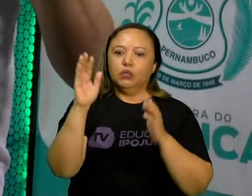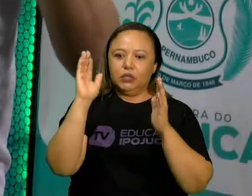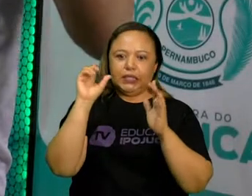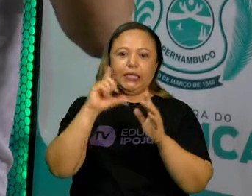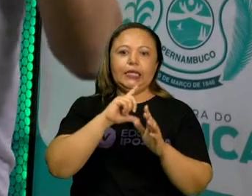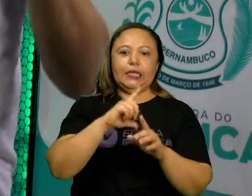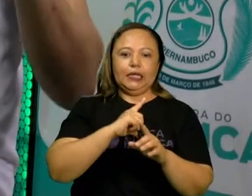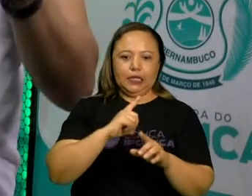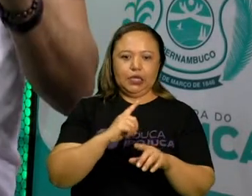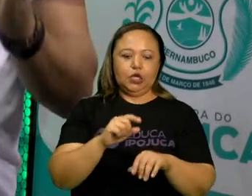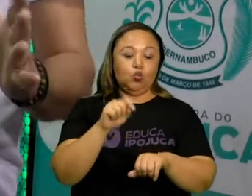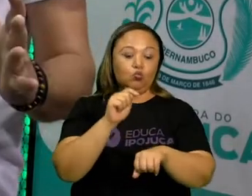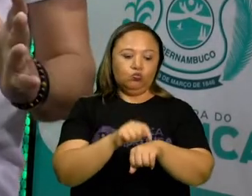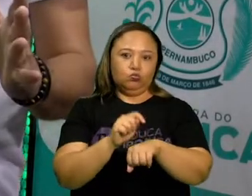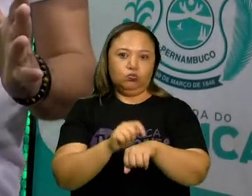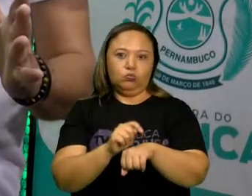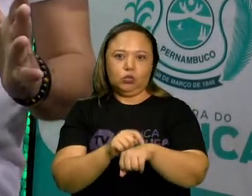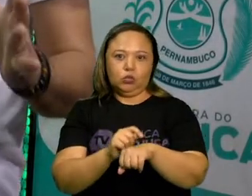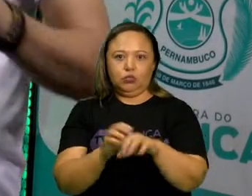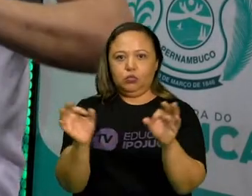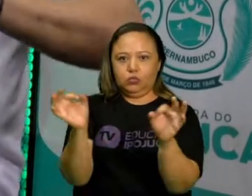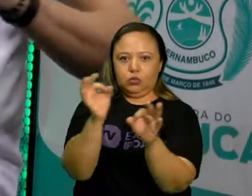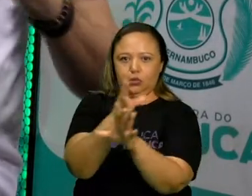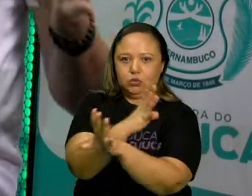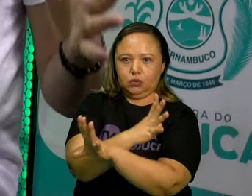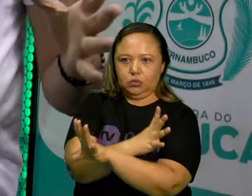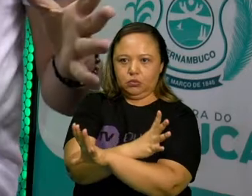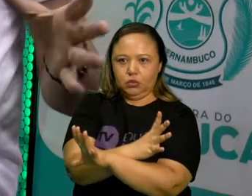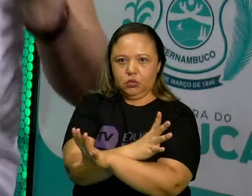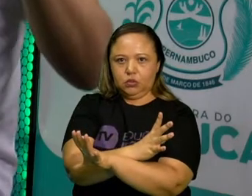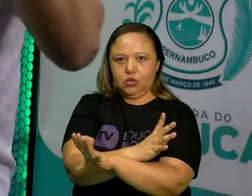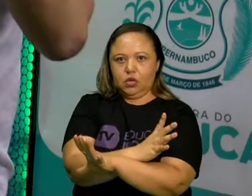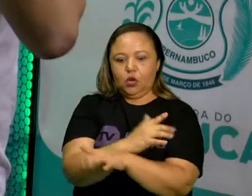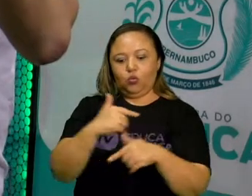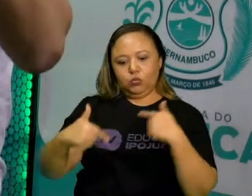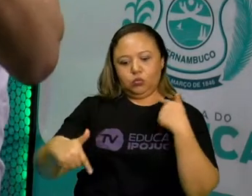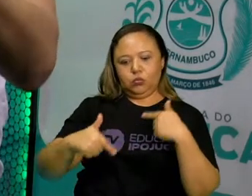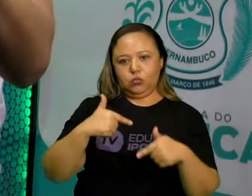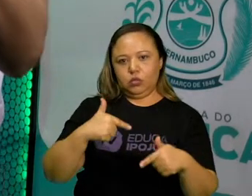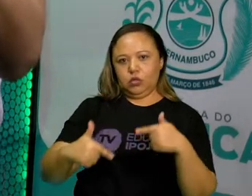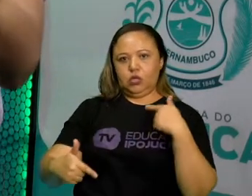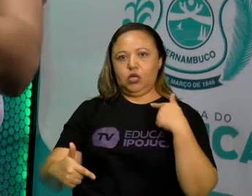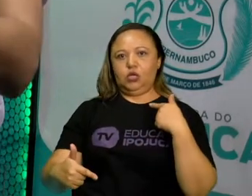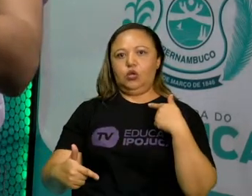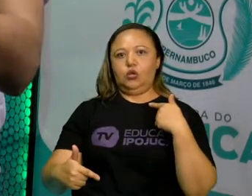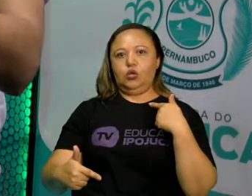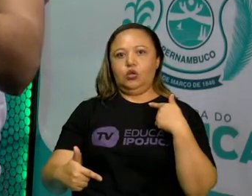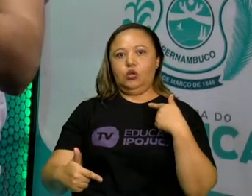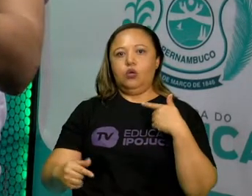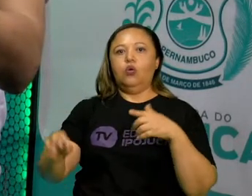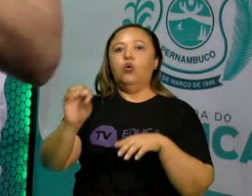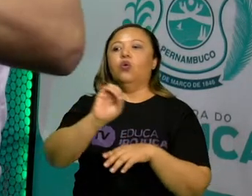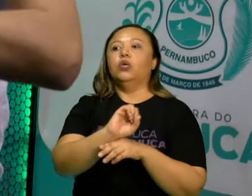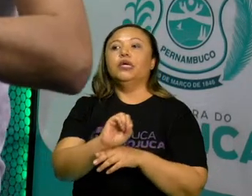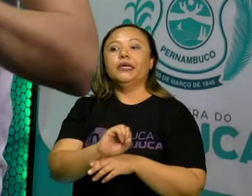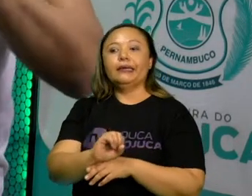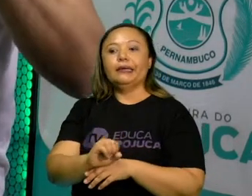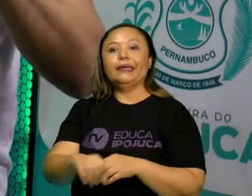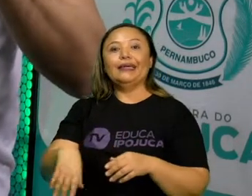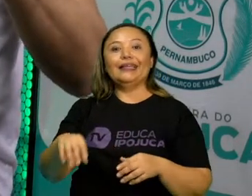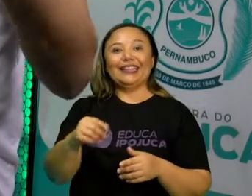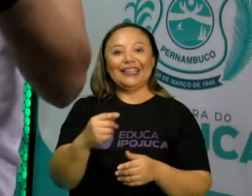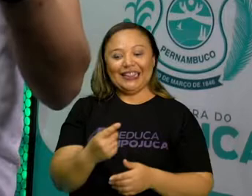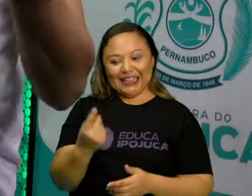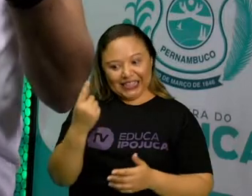tem um tempo determinado para terminar aquele trabalho você não pode estar horário esse tempo que tempo é dinheiro e